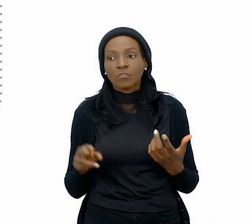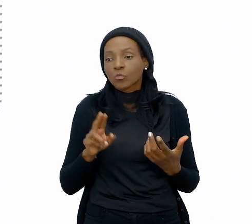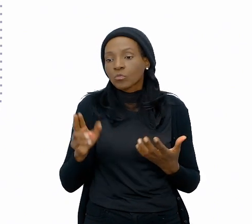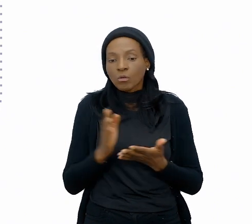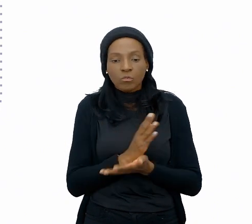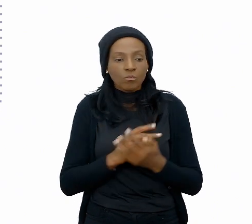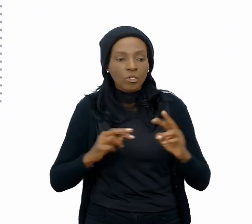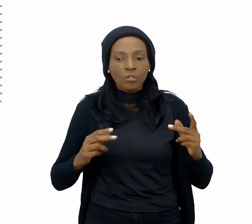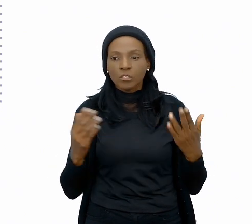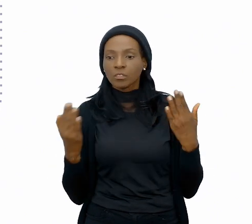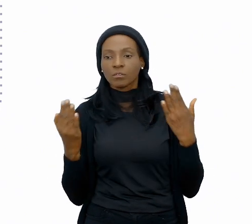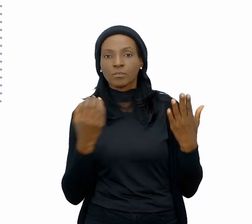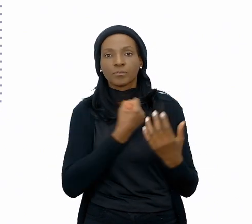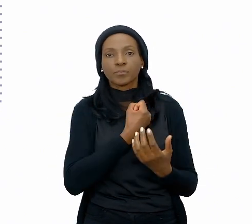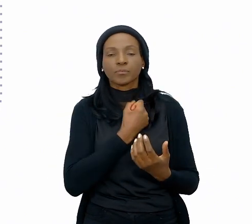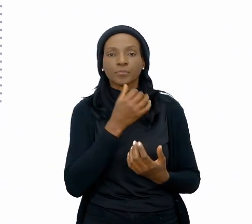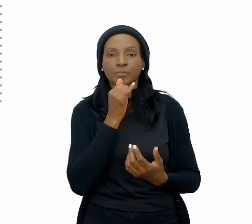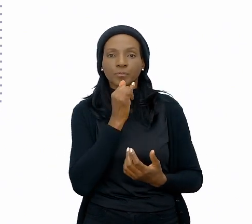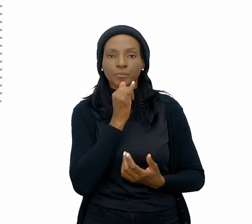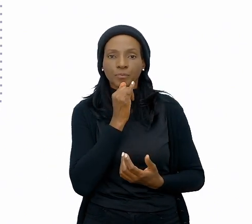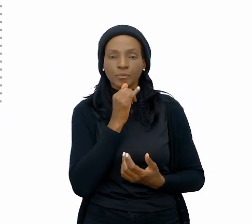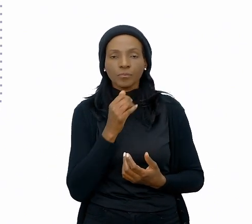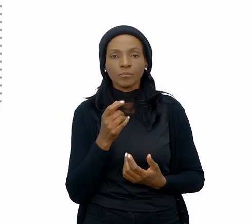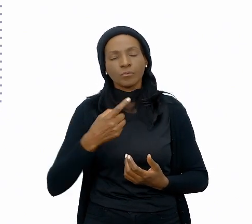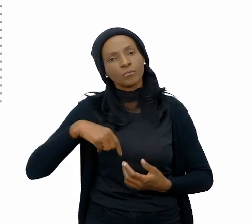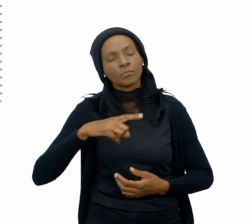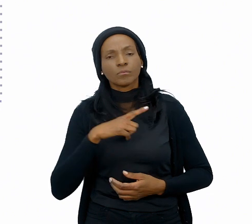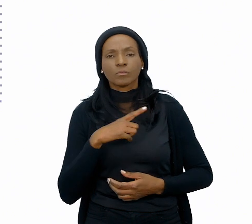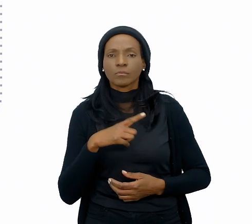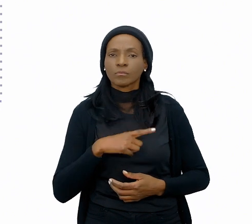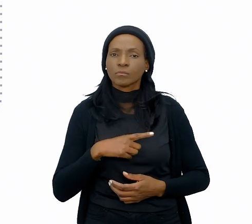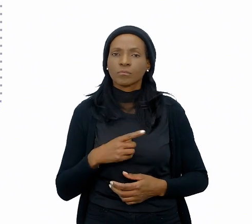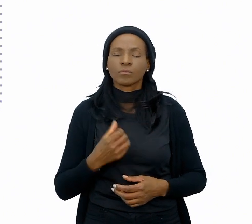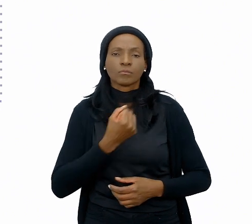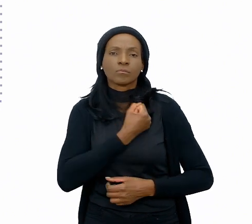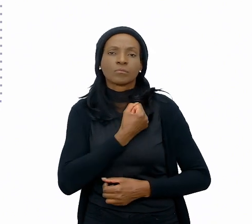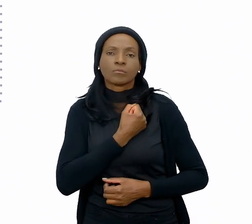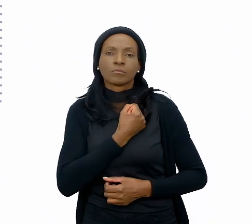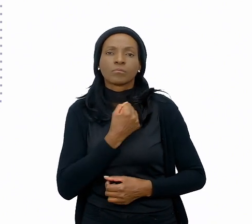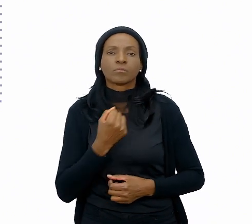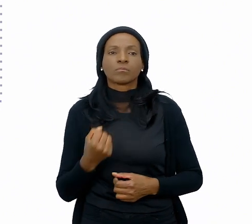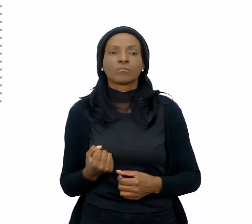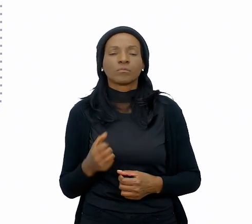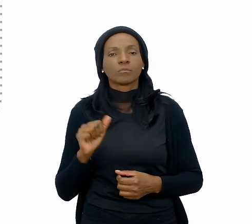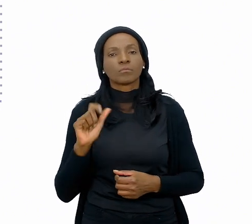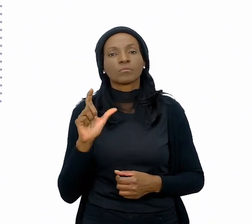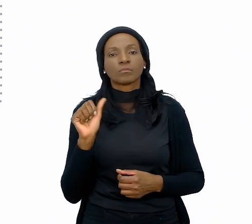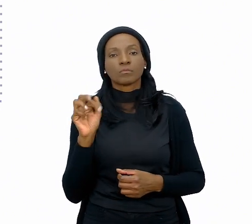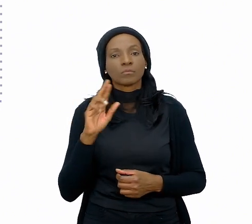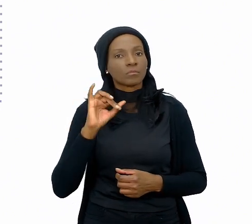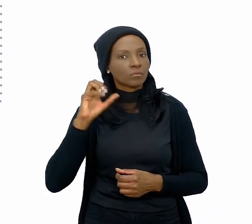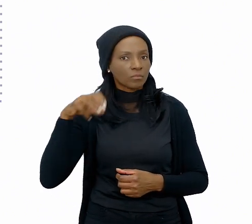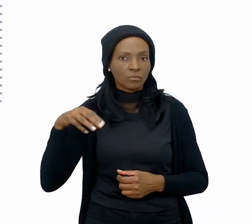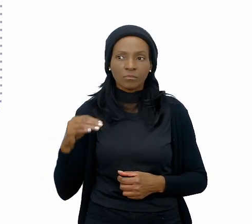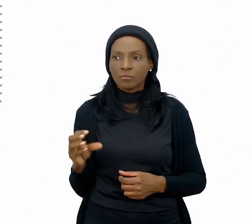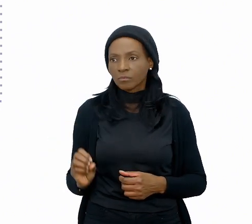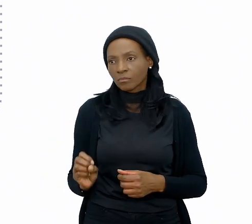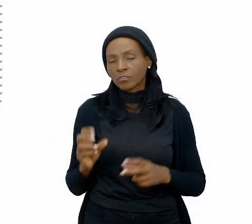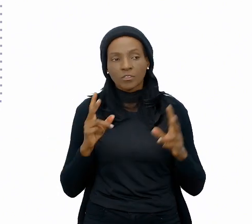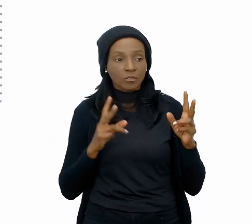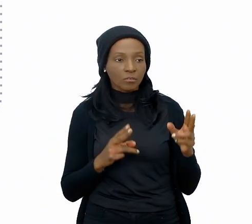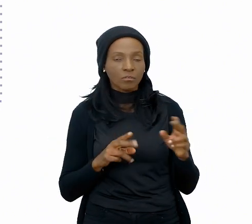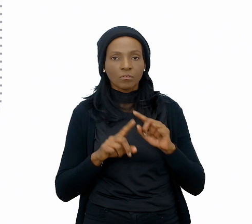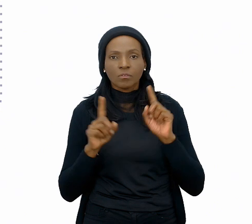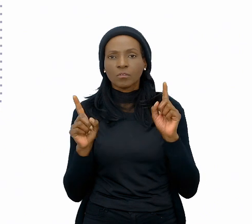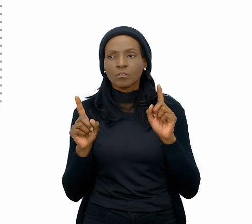números. Então, por exemplo, né, quando a gente tem aí os números com algarismos iguais, mas